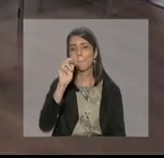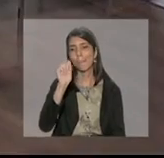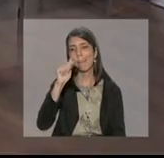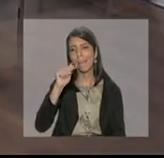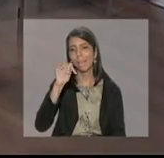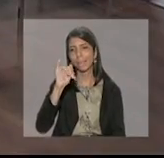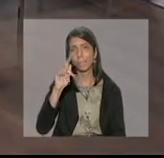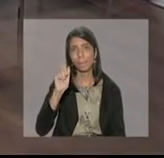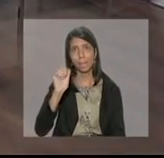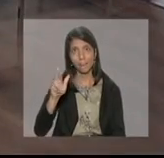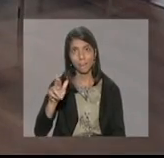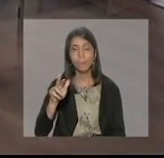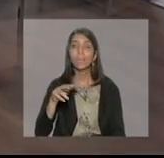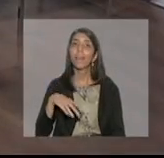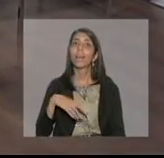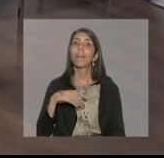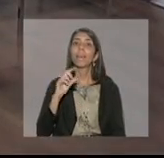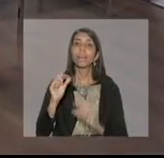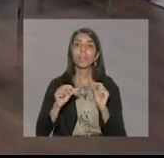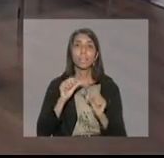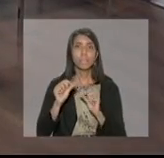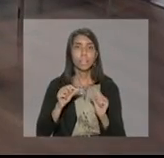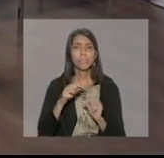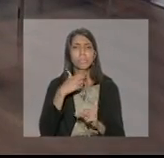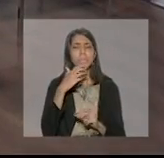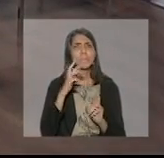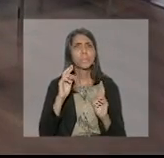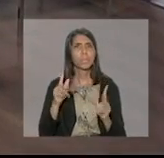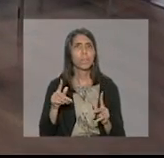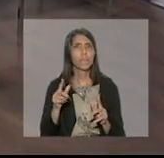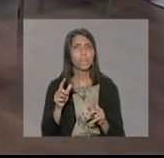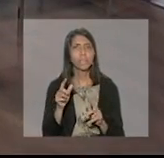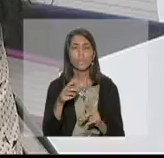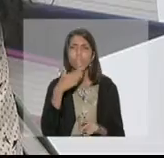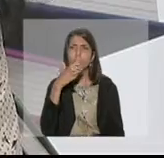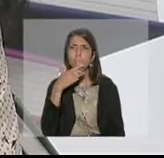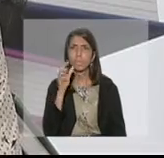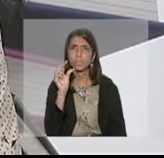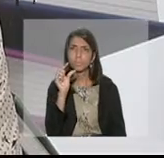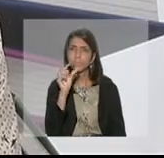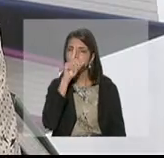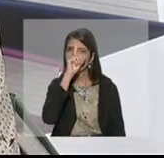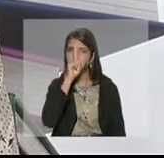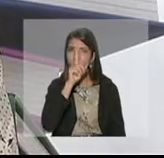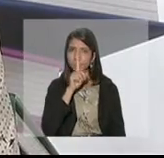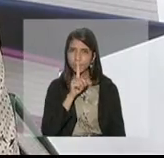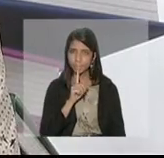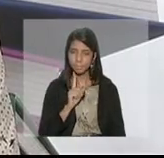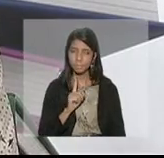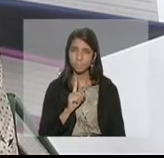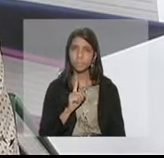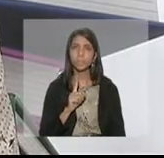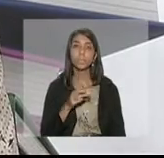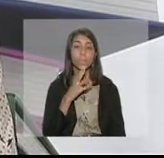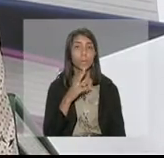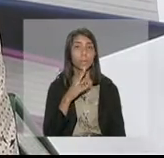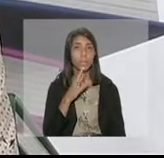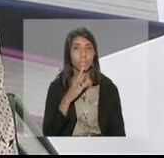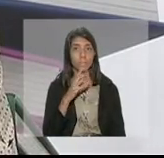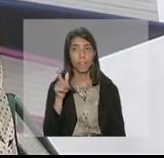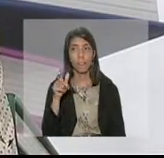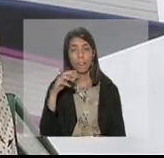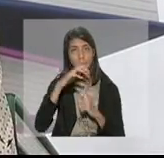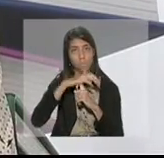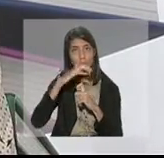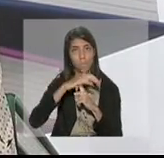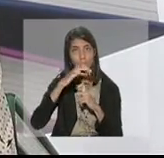braquiparil. Essa é boa, hein? Que fruta é essa? É uma frutinha assim, amarelinha. E eu conheci ela na